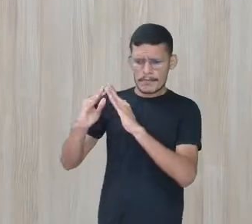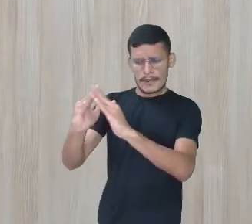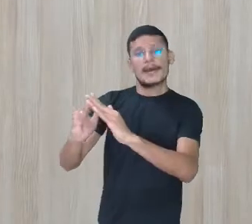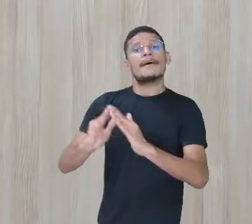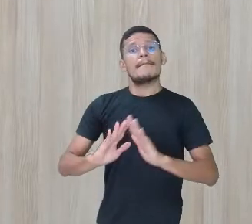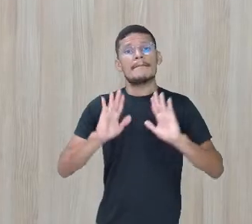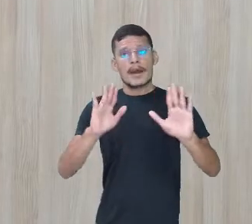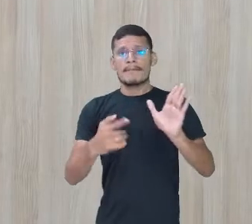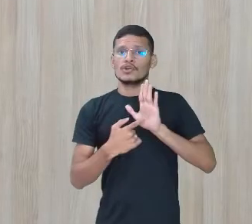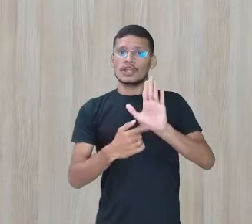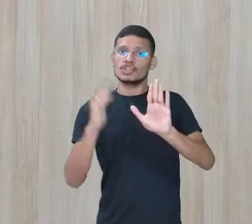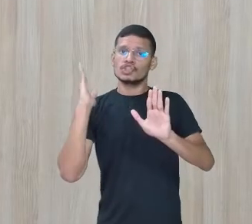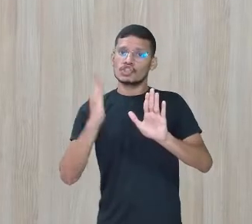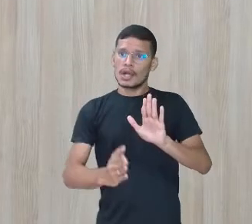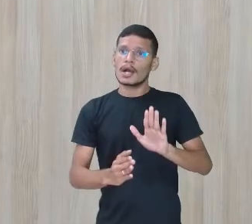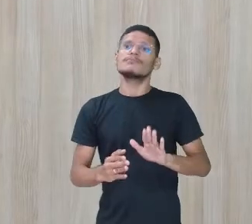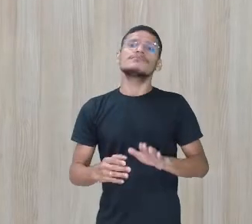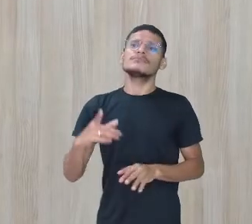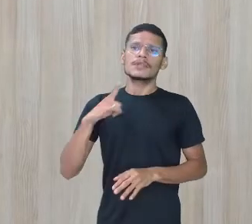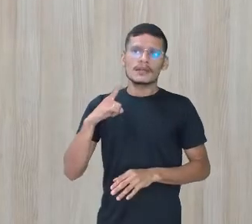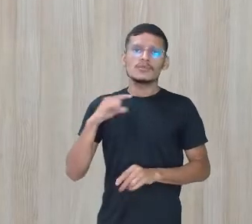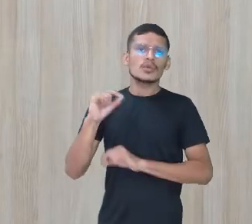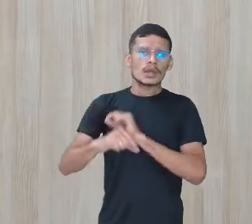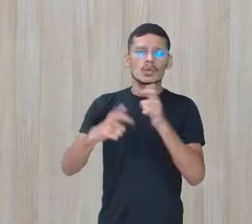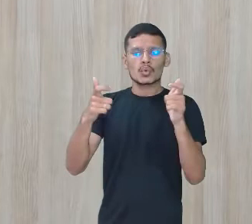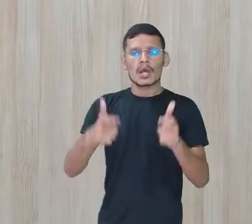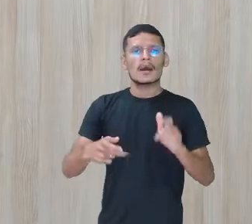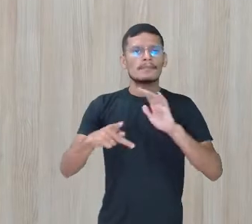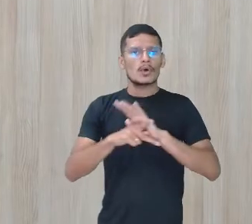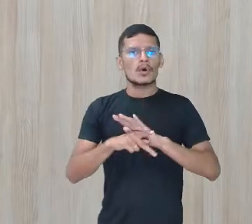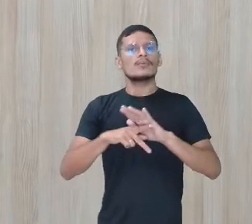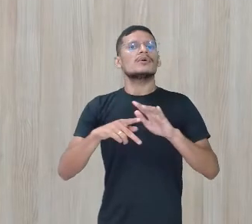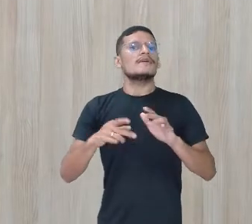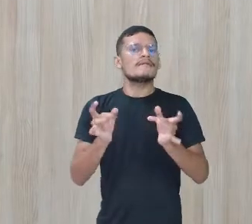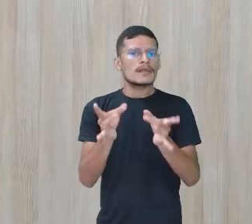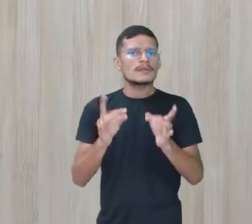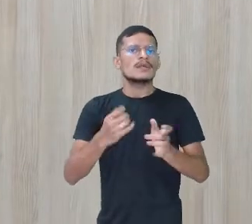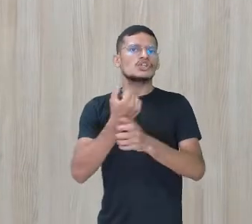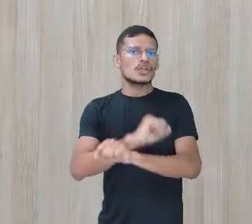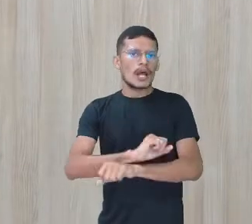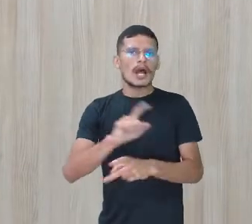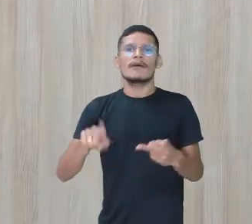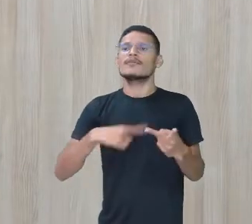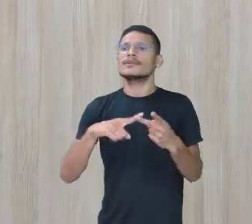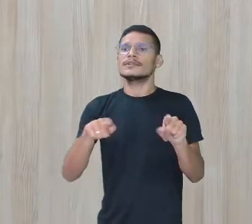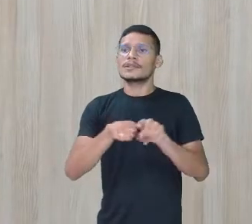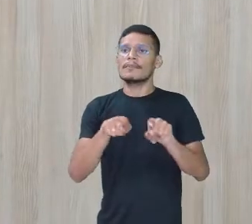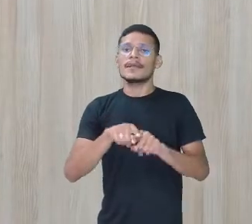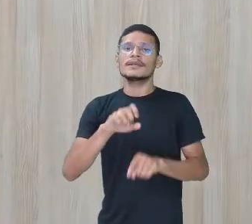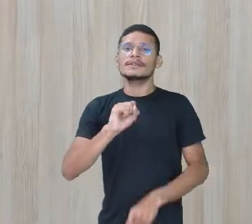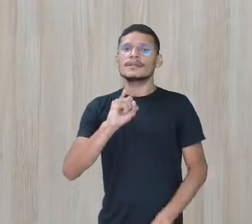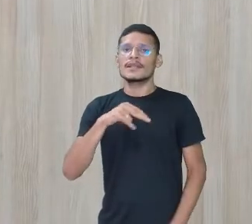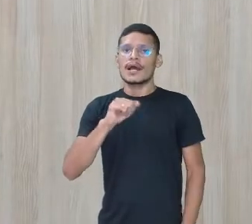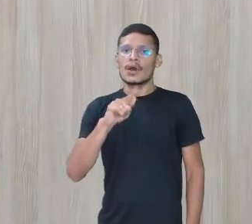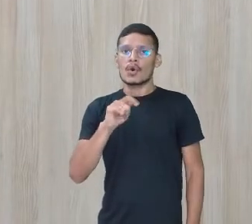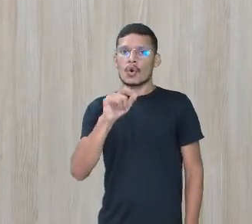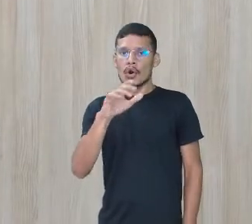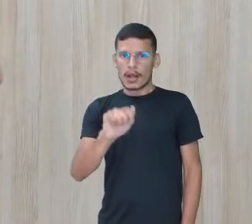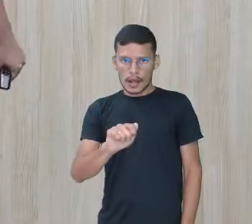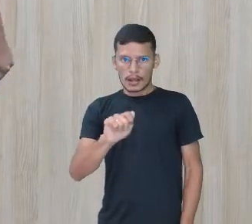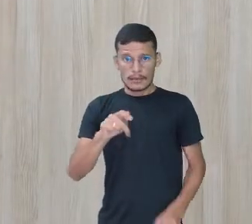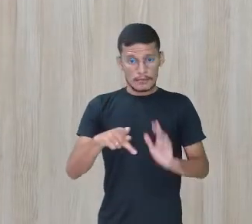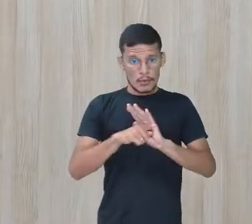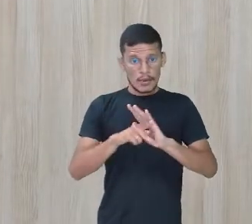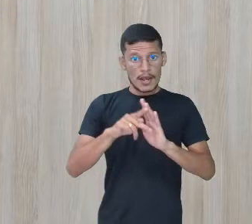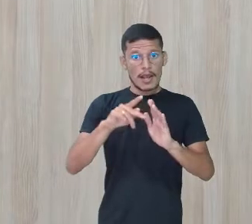aulas, ali foi um mercado de pessoas escravizadas no passado, é onde nós temos a primeira sinagoga das Américas, é uma rua que remonta ao